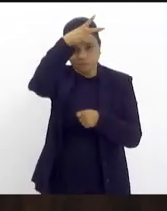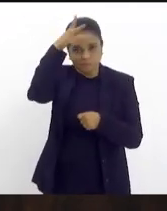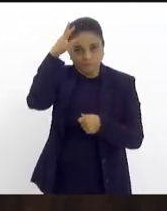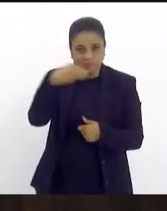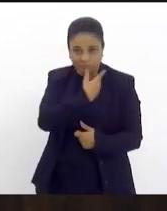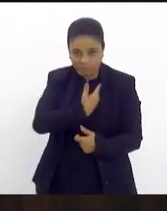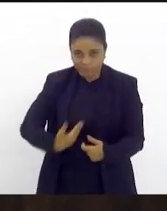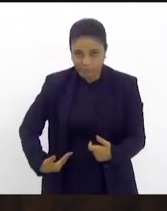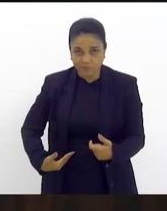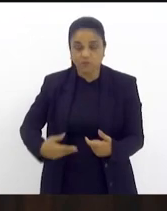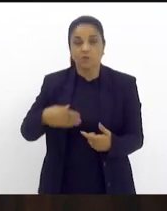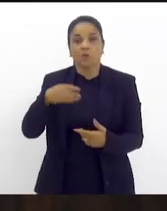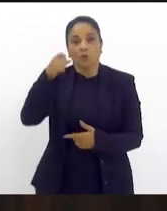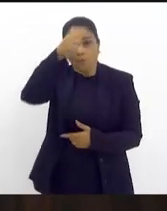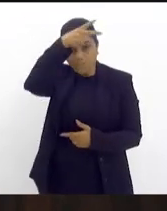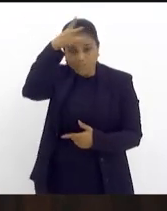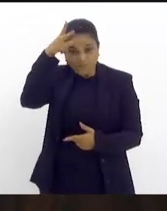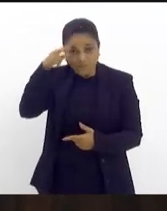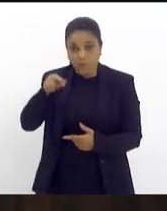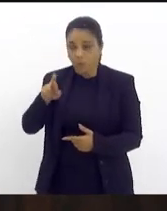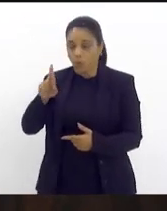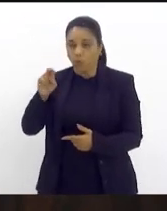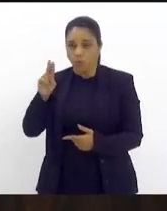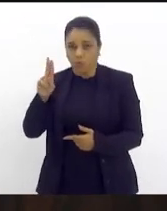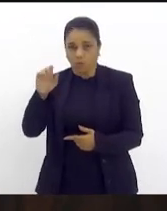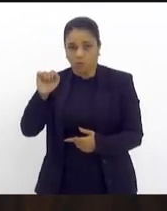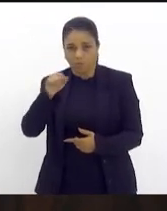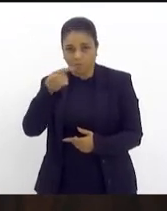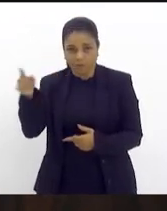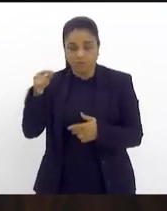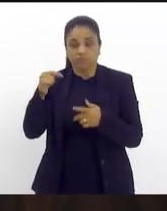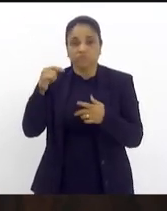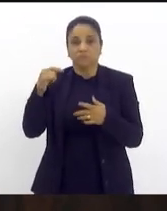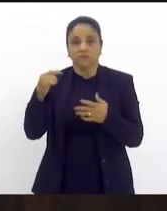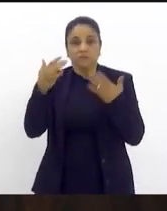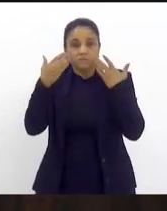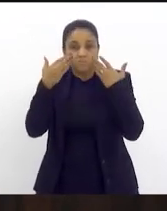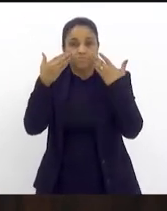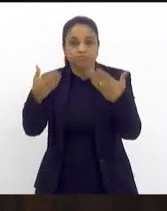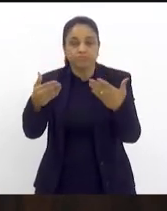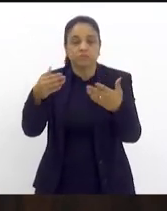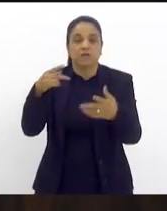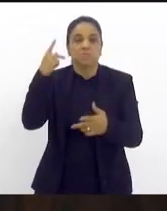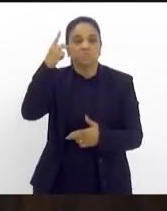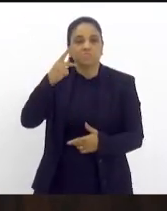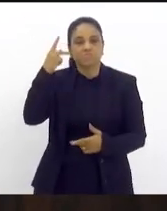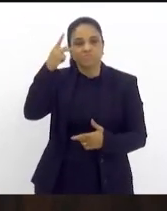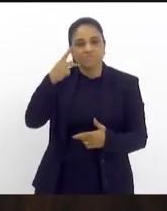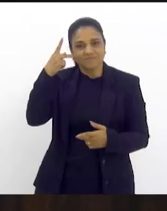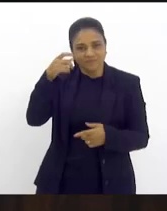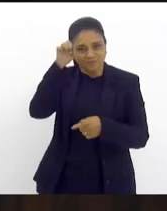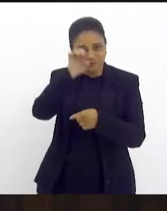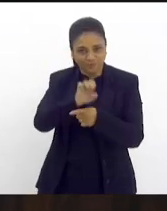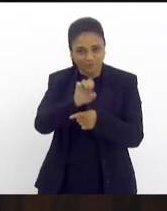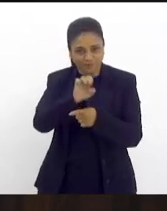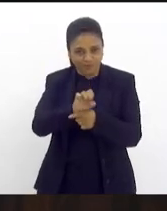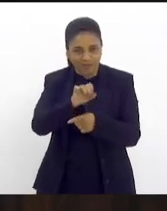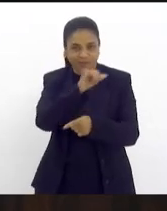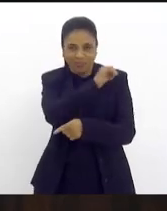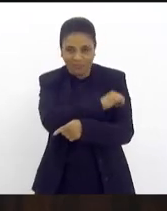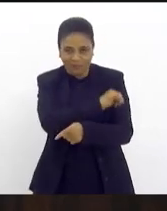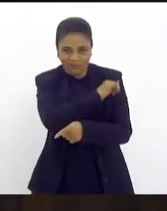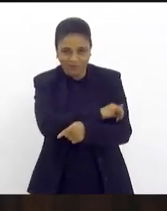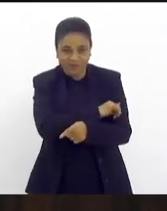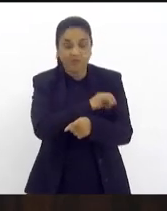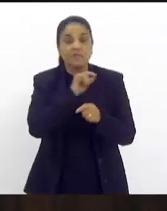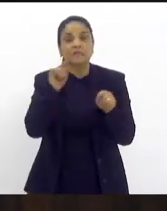prefeito Rubão Vieira de Souza tem se destacado na vanguarda da política fluminense, não só pelo